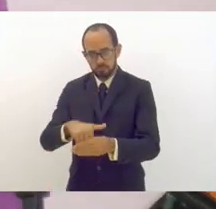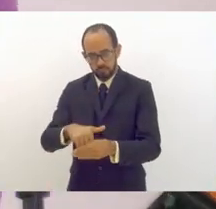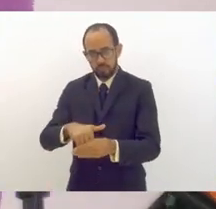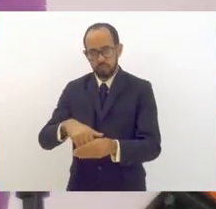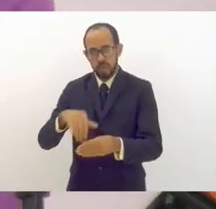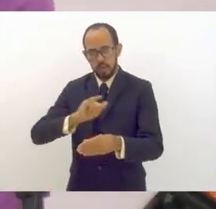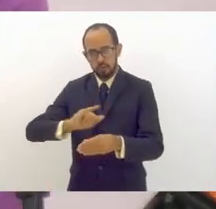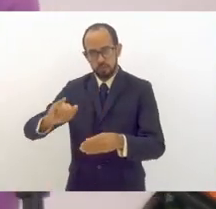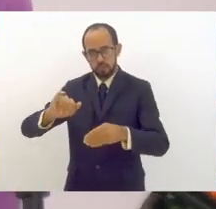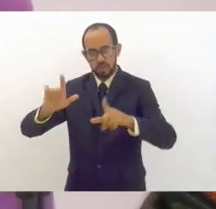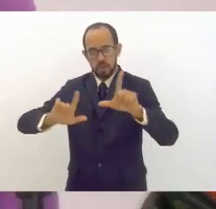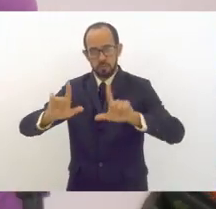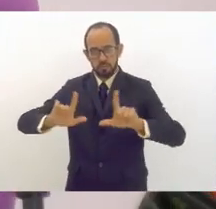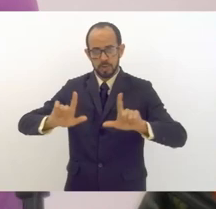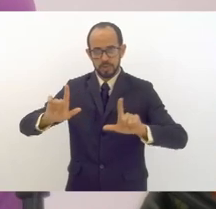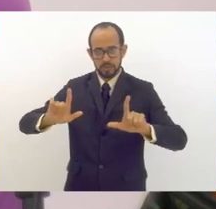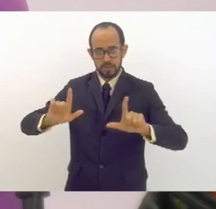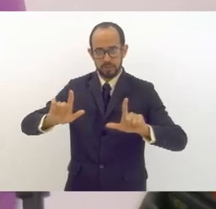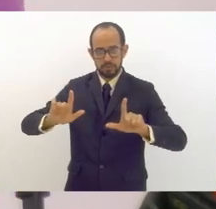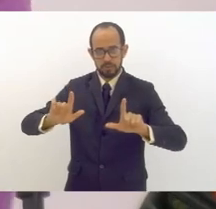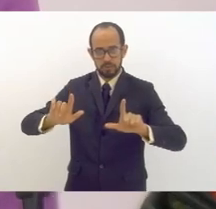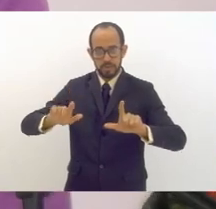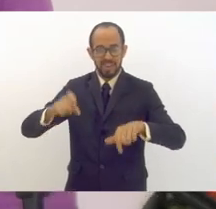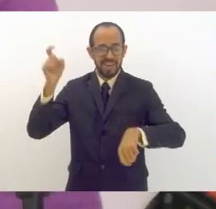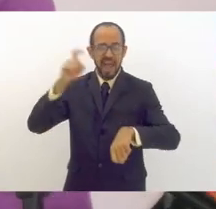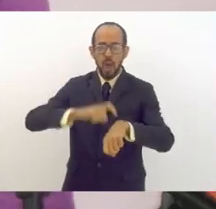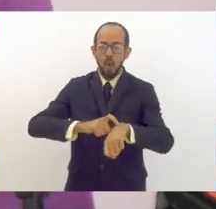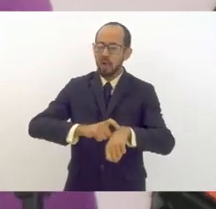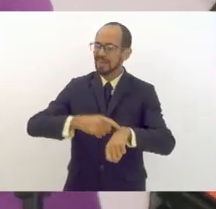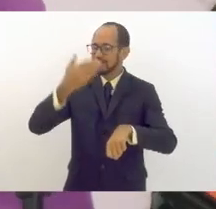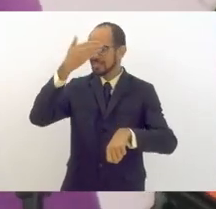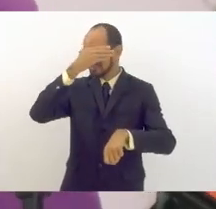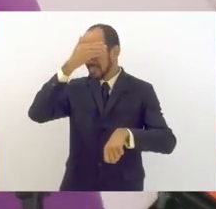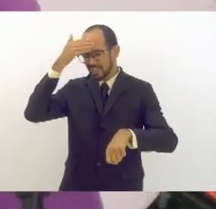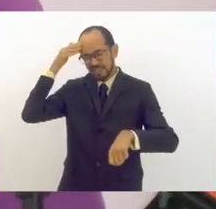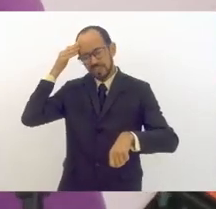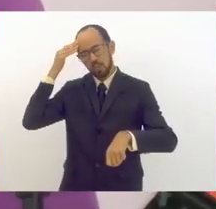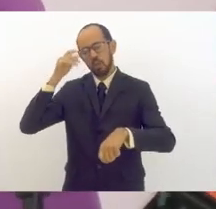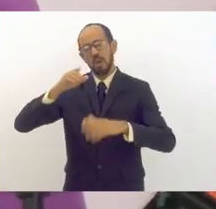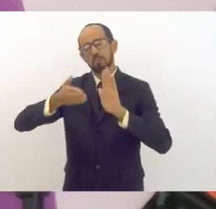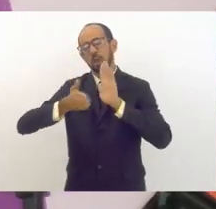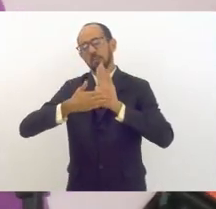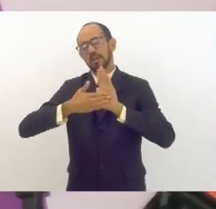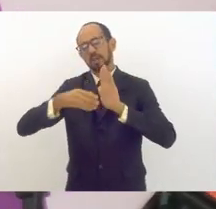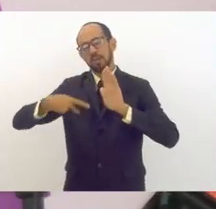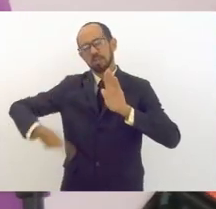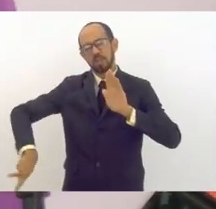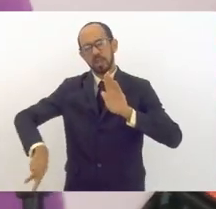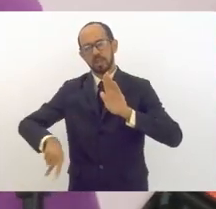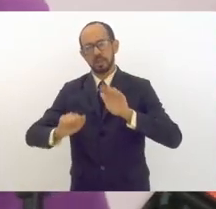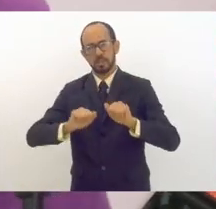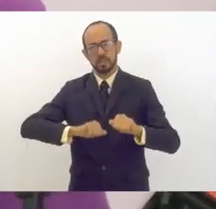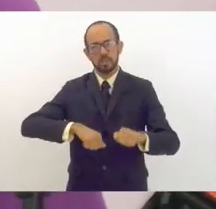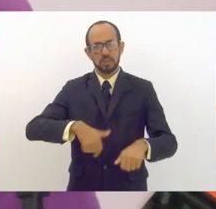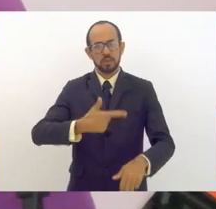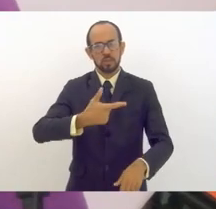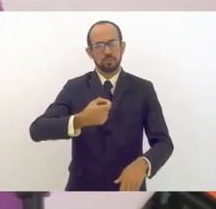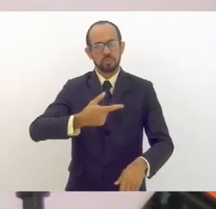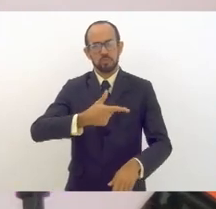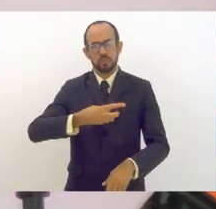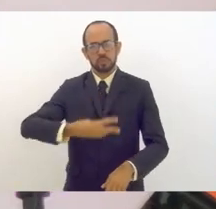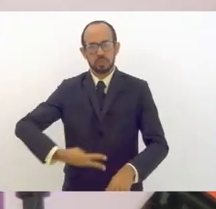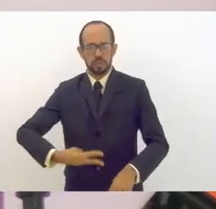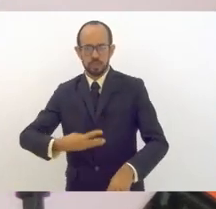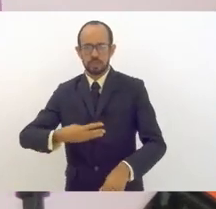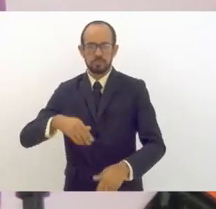e imediatamente ele esqueceu o que prometeu em debate público na televisão, que em 2023 pagaria o piso. E